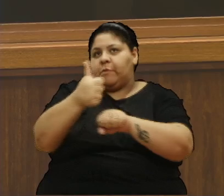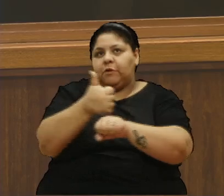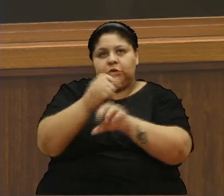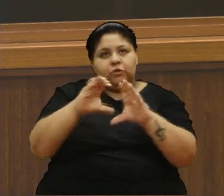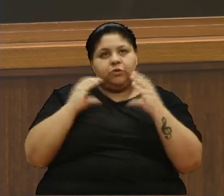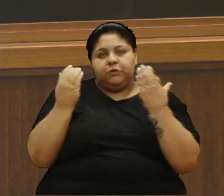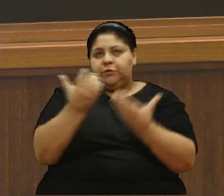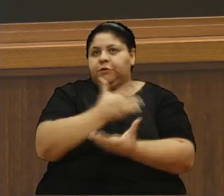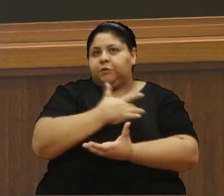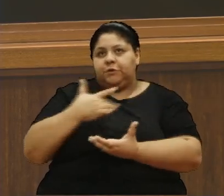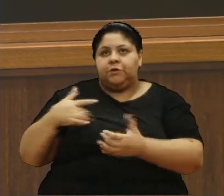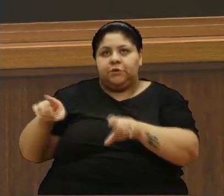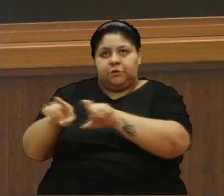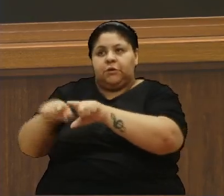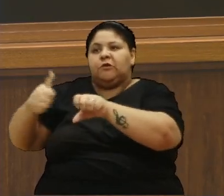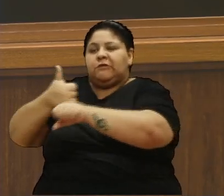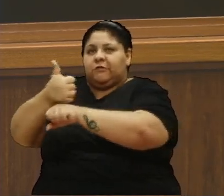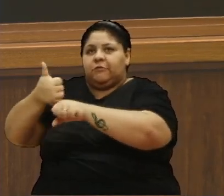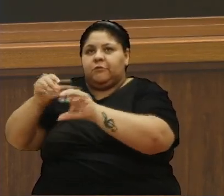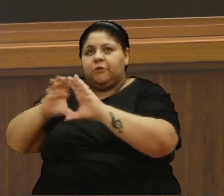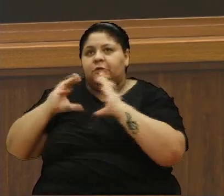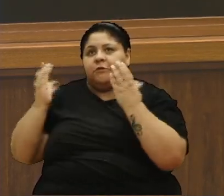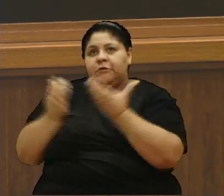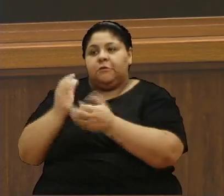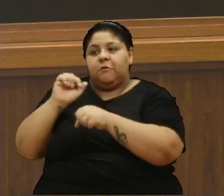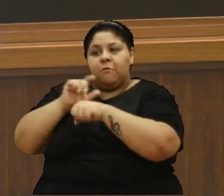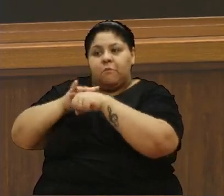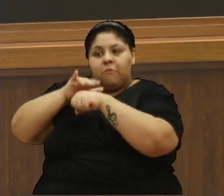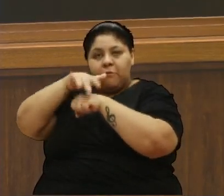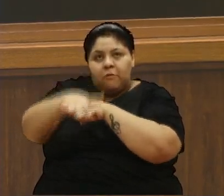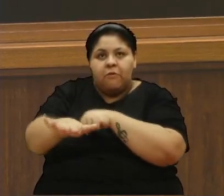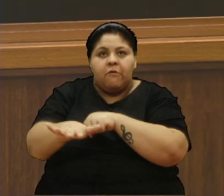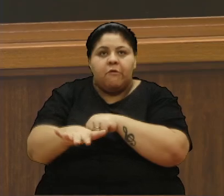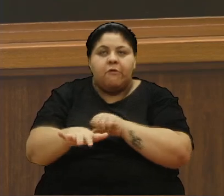comunitários de saúde, os agentes comunitários de endemias,